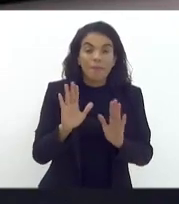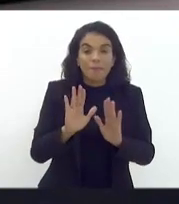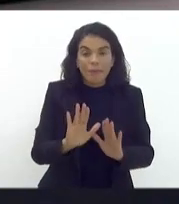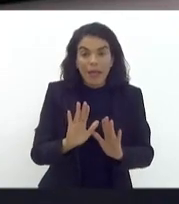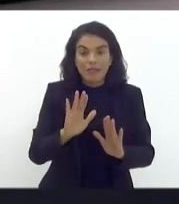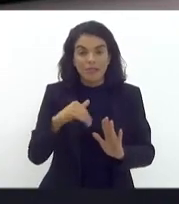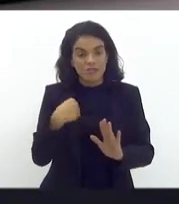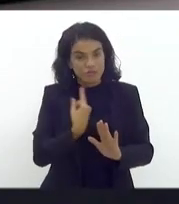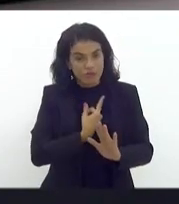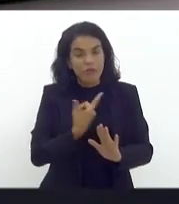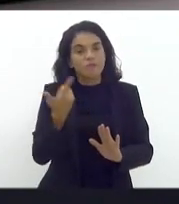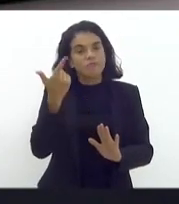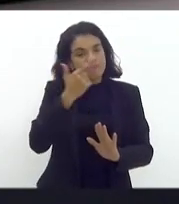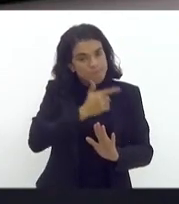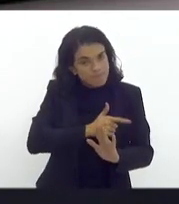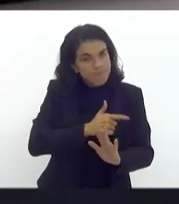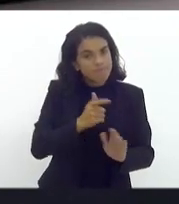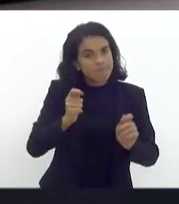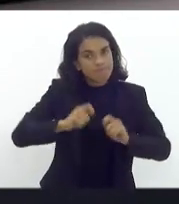conseguir